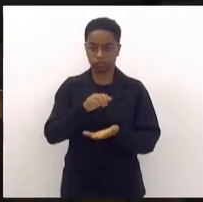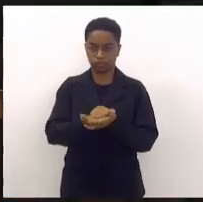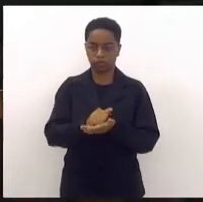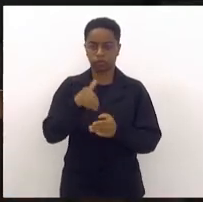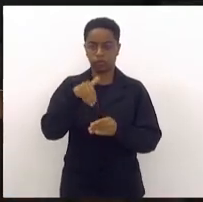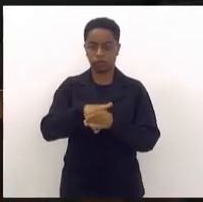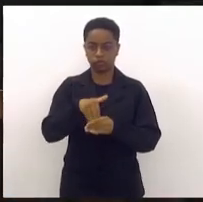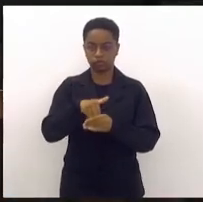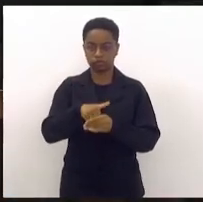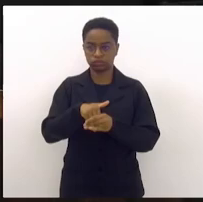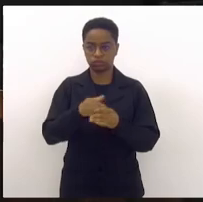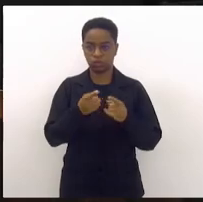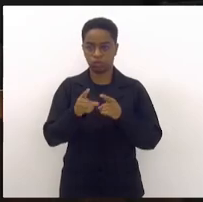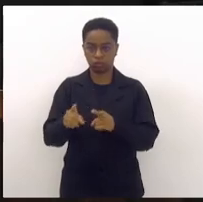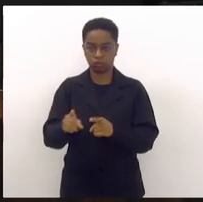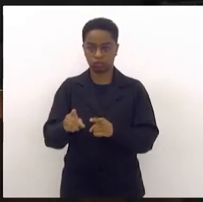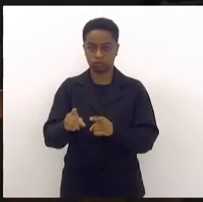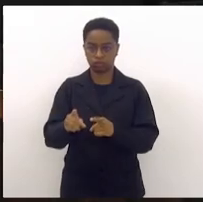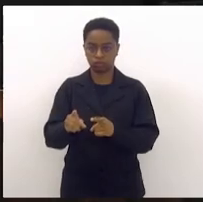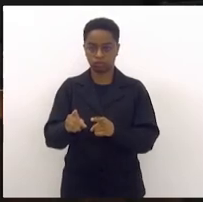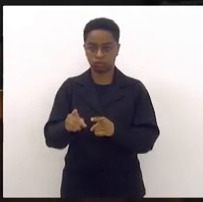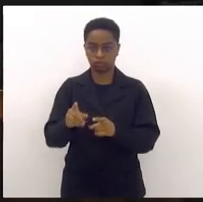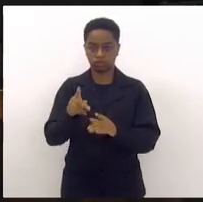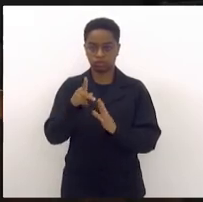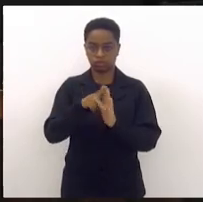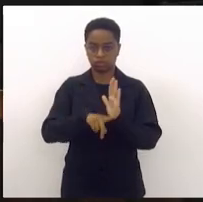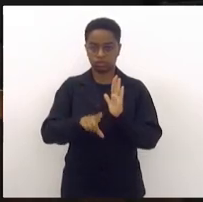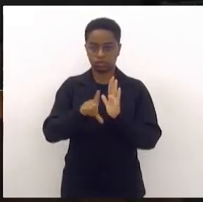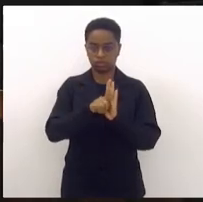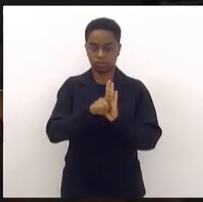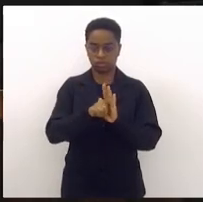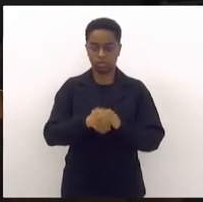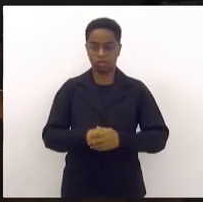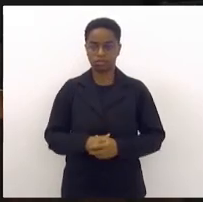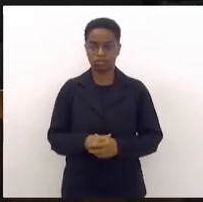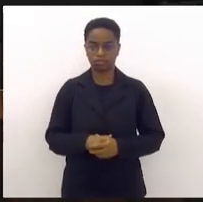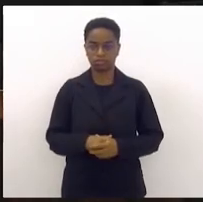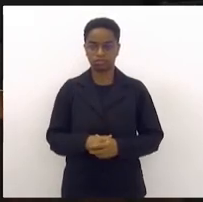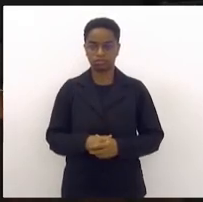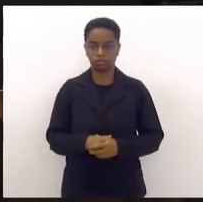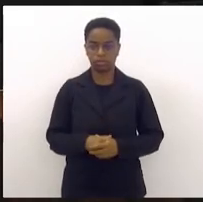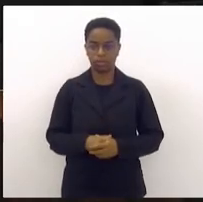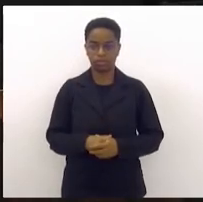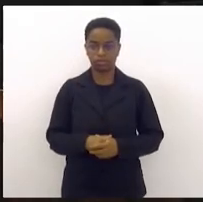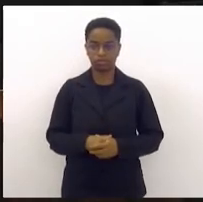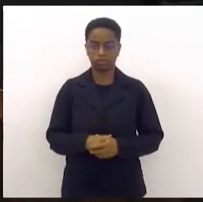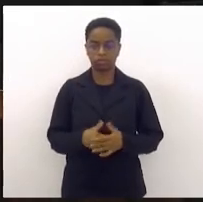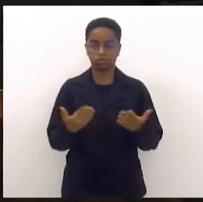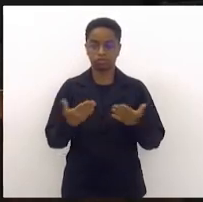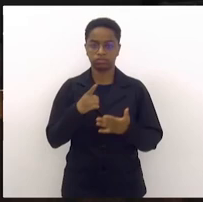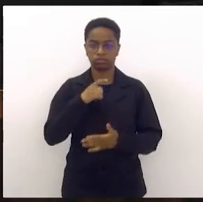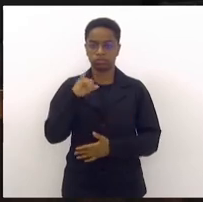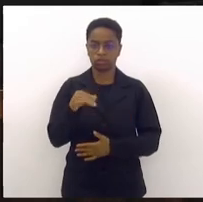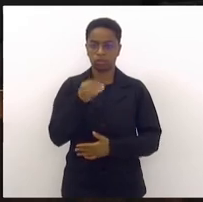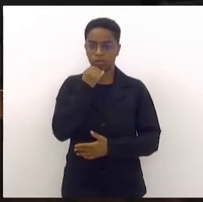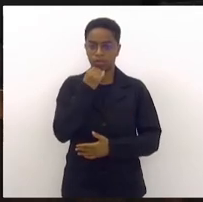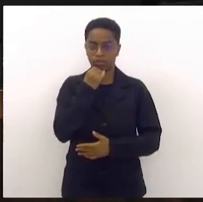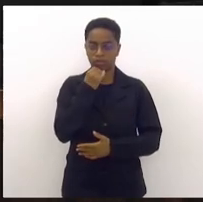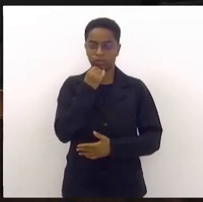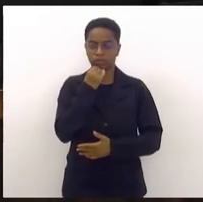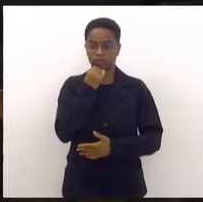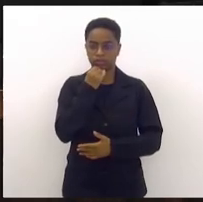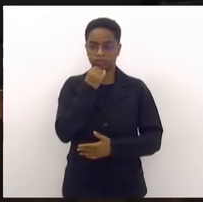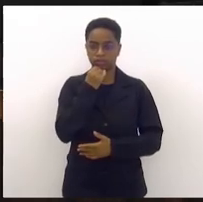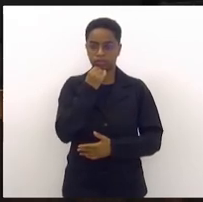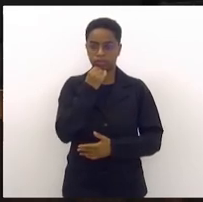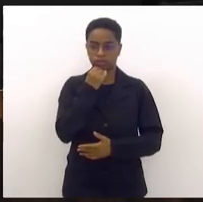voto contrário no projeto supracitado. Hoje nós tivemos a oportunidade de ir ali na casa,